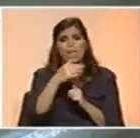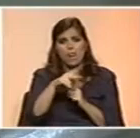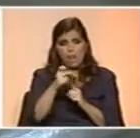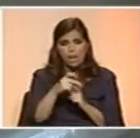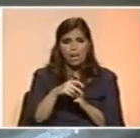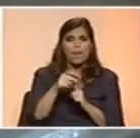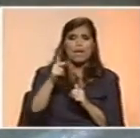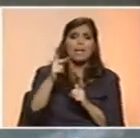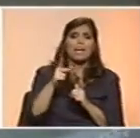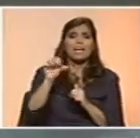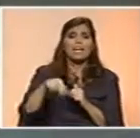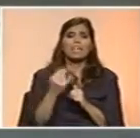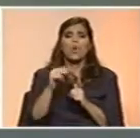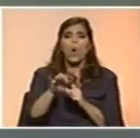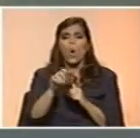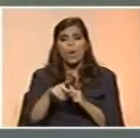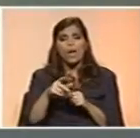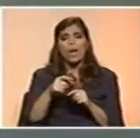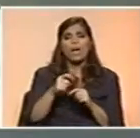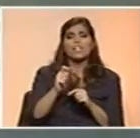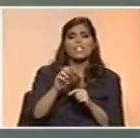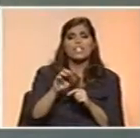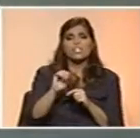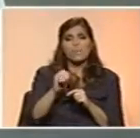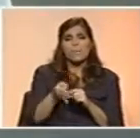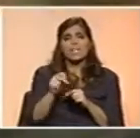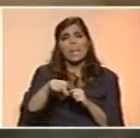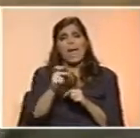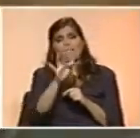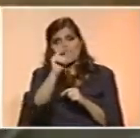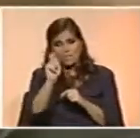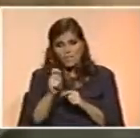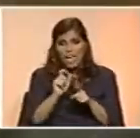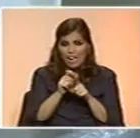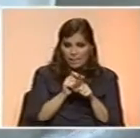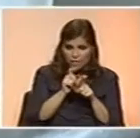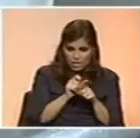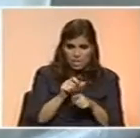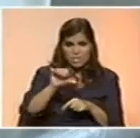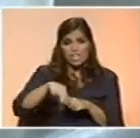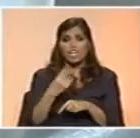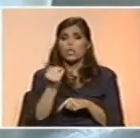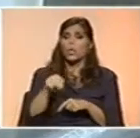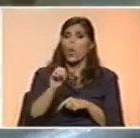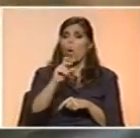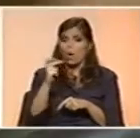ao espinafre, às ervilhas, mais concentrado na quinoa,